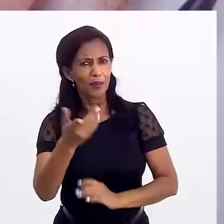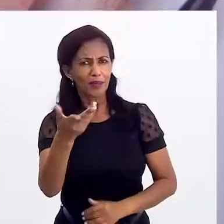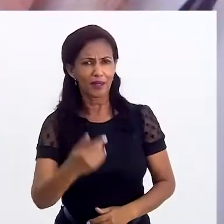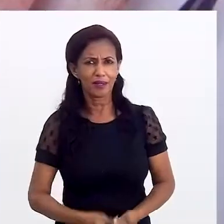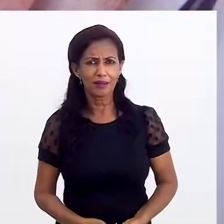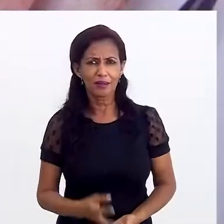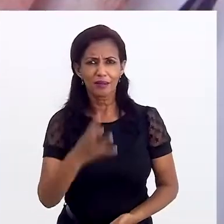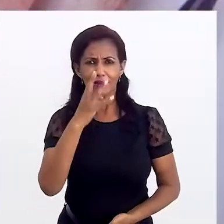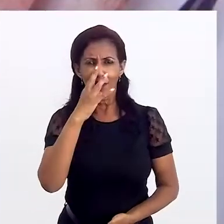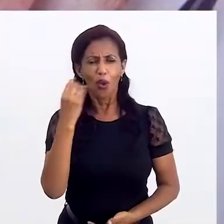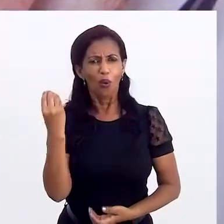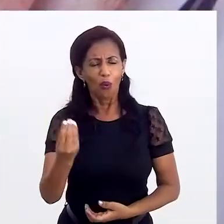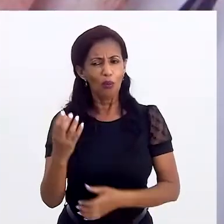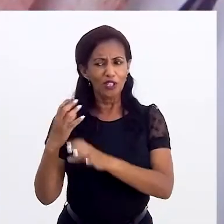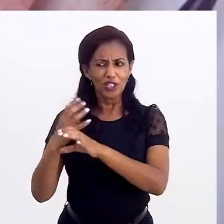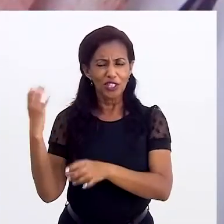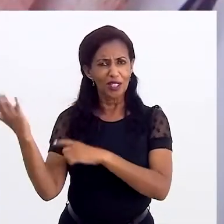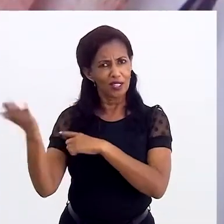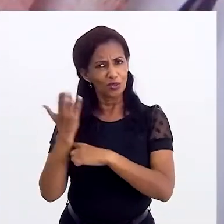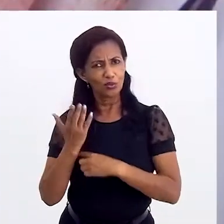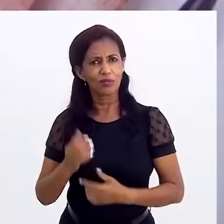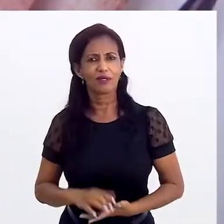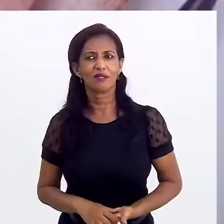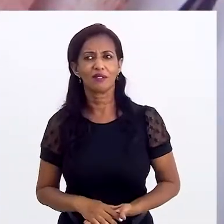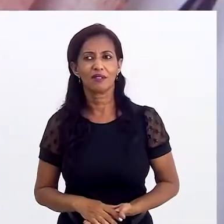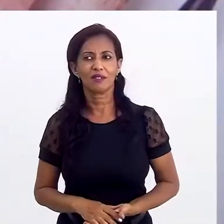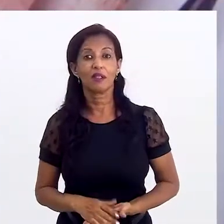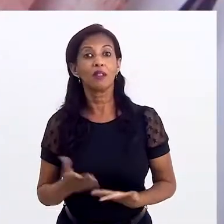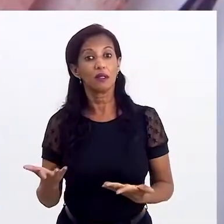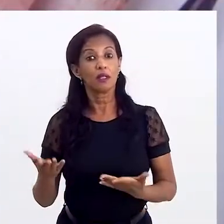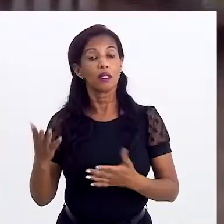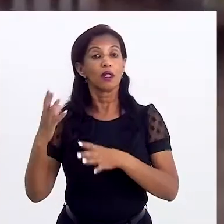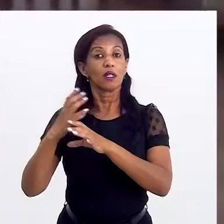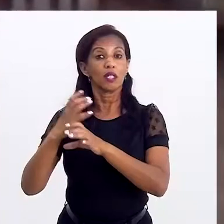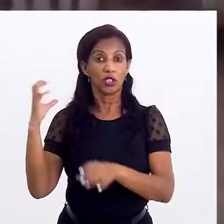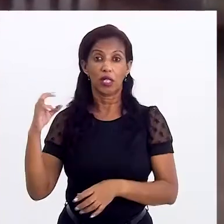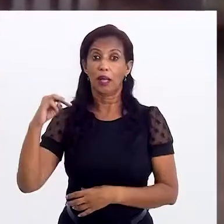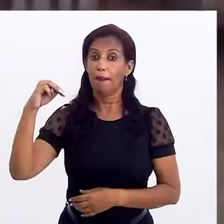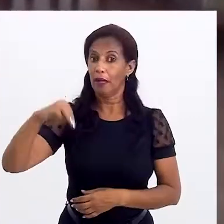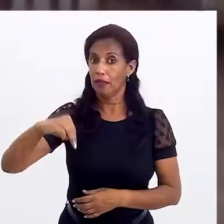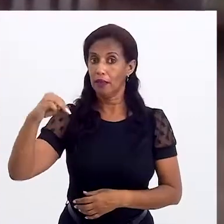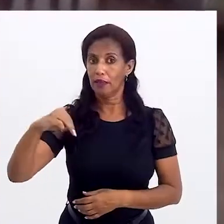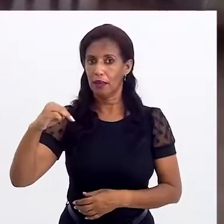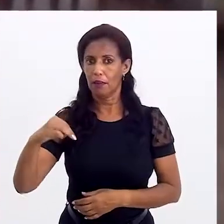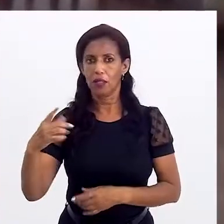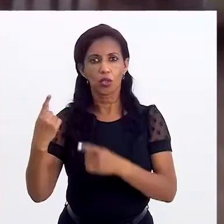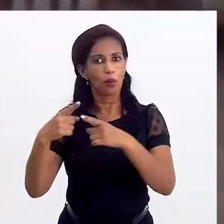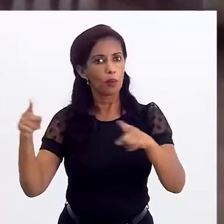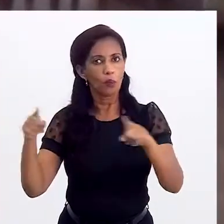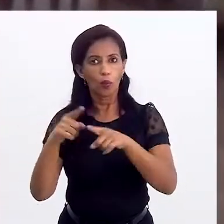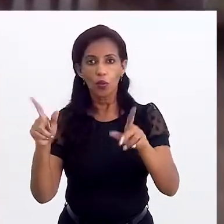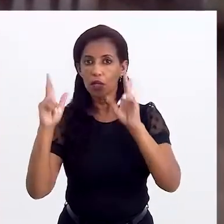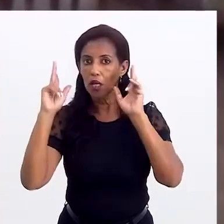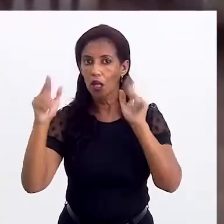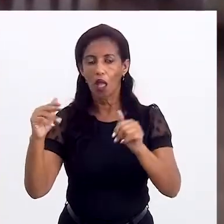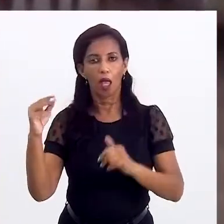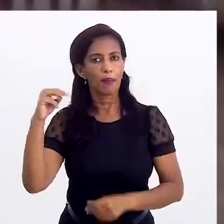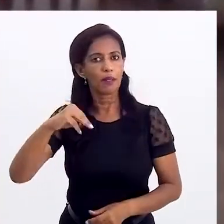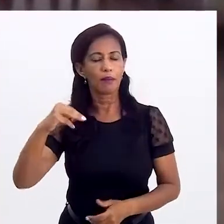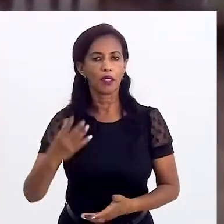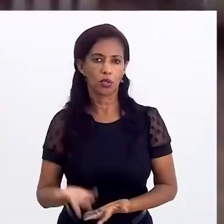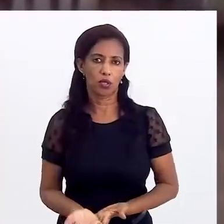te perguntar. Que incrível, a engenharia te ajuda nisso. Não, engenharia e matemática, a música é